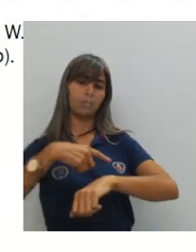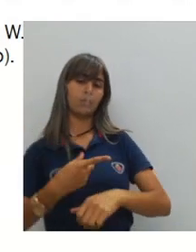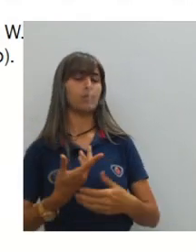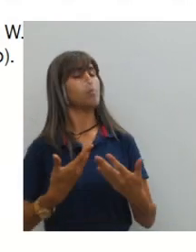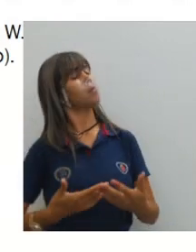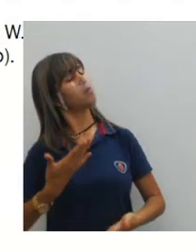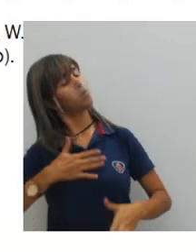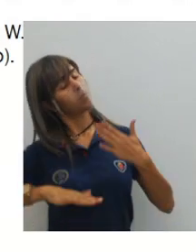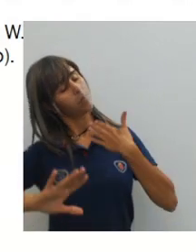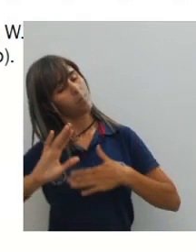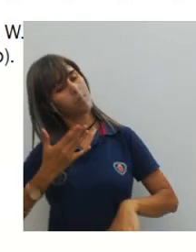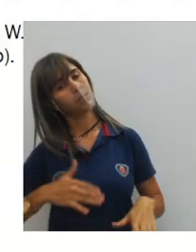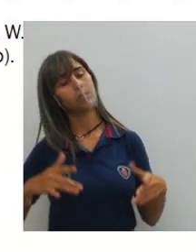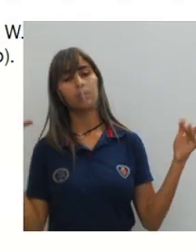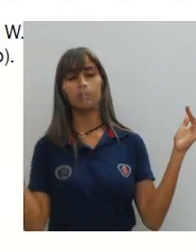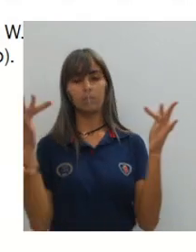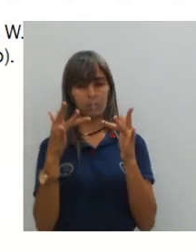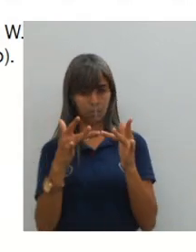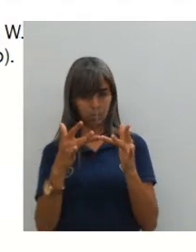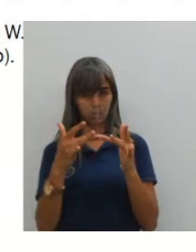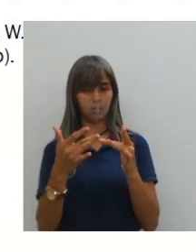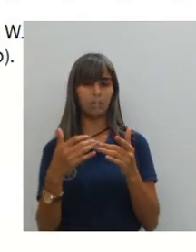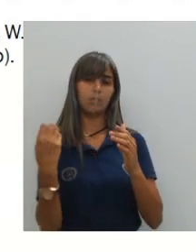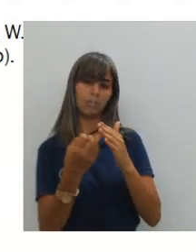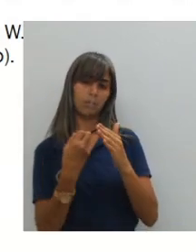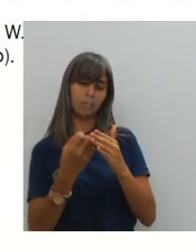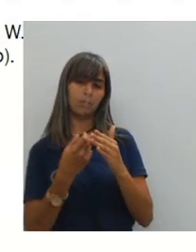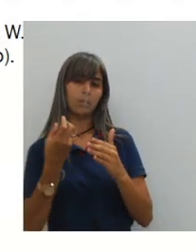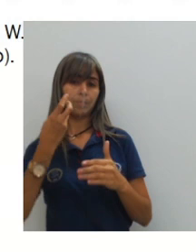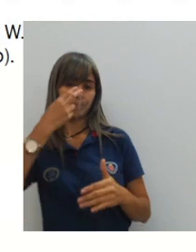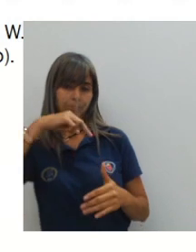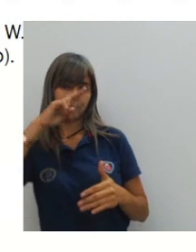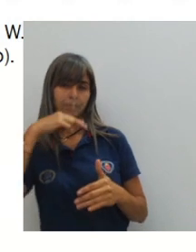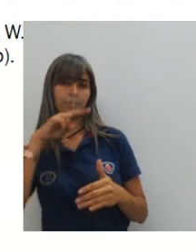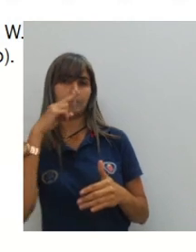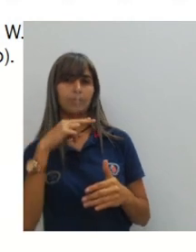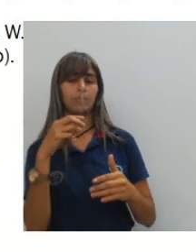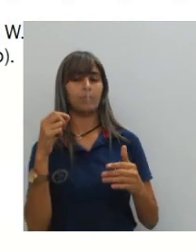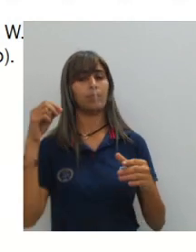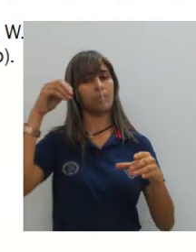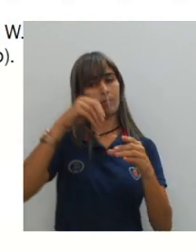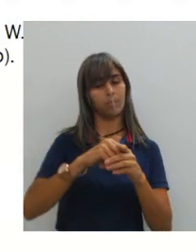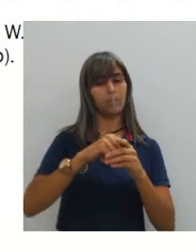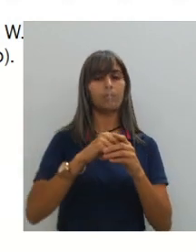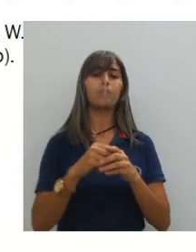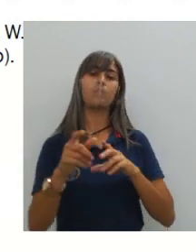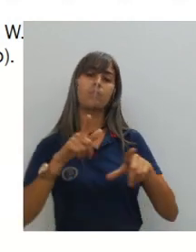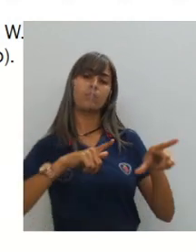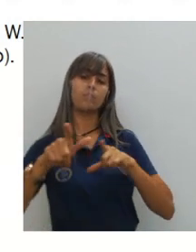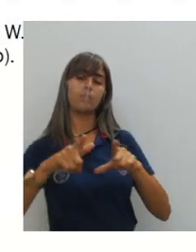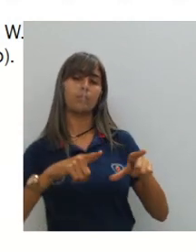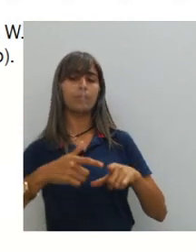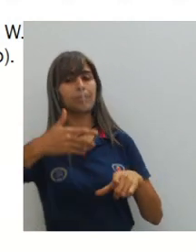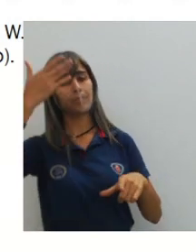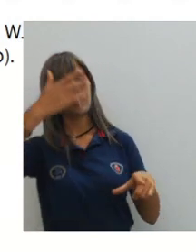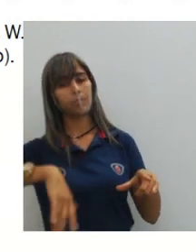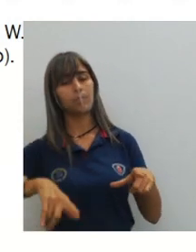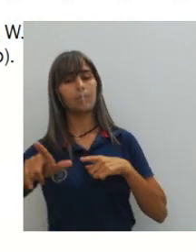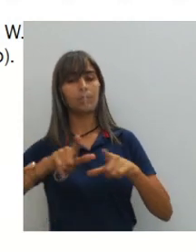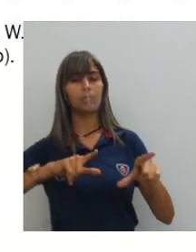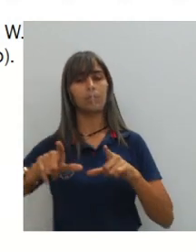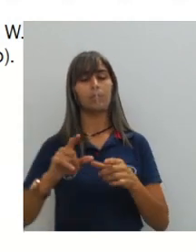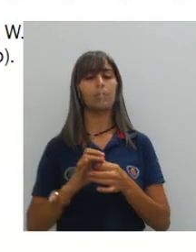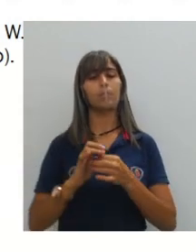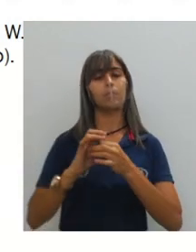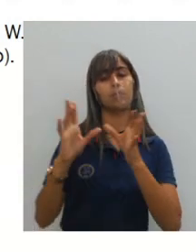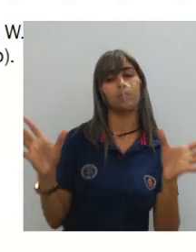trabalhadores permaneçam ligados à empresa, mesmo não exercendo diretamente suas atividades profissionais. O trabalhador ele fica à disposição